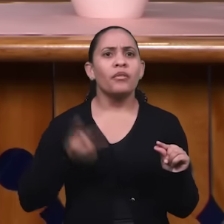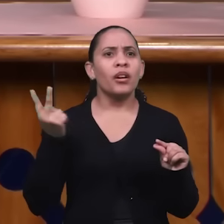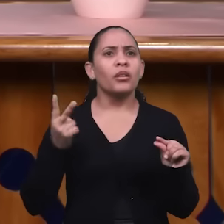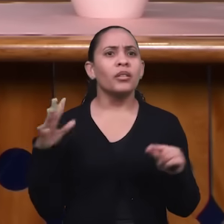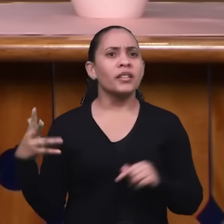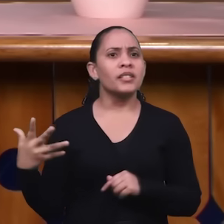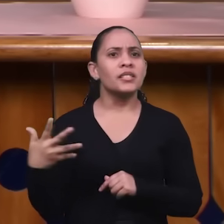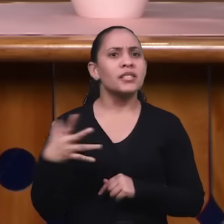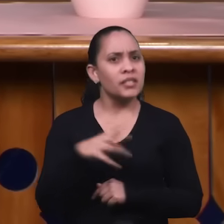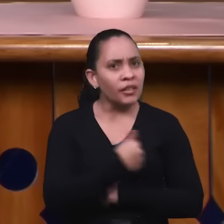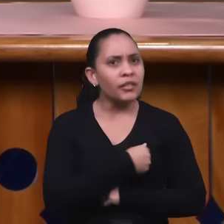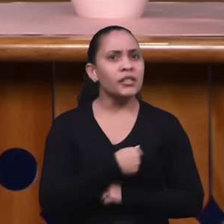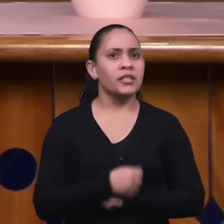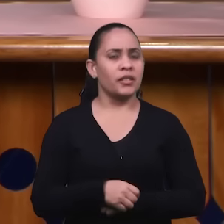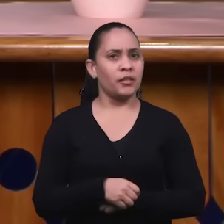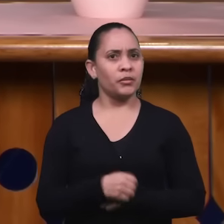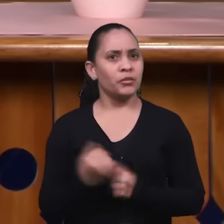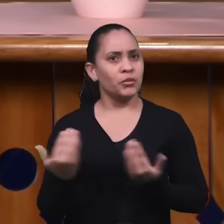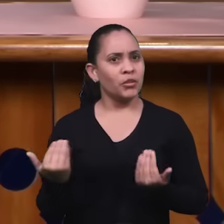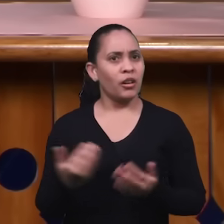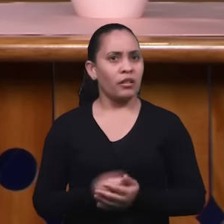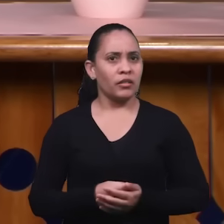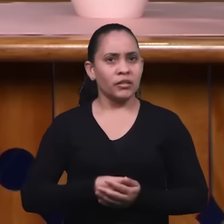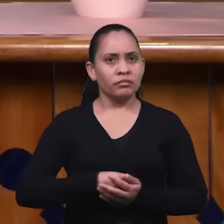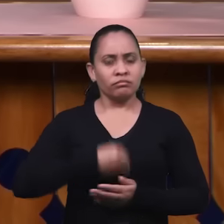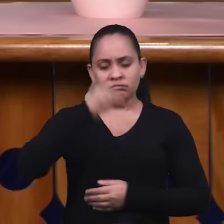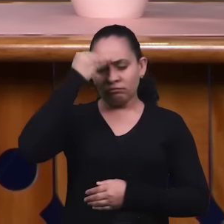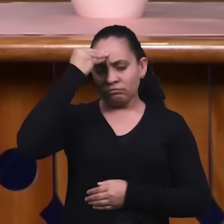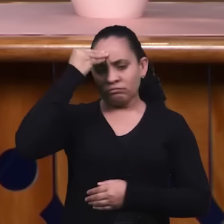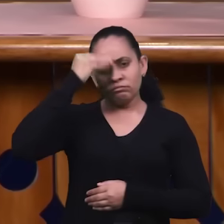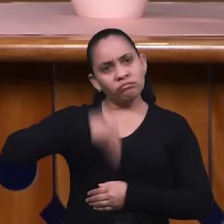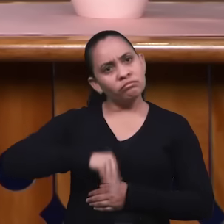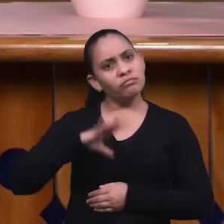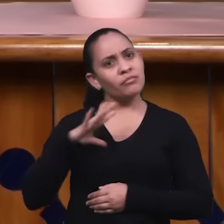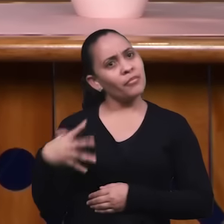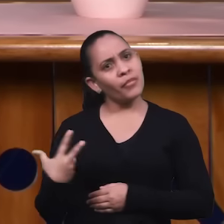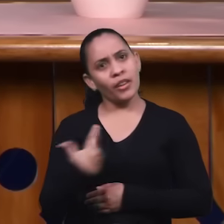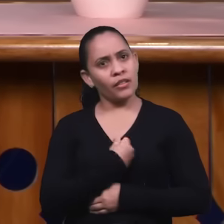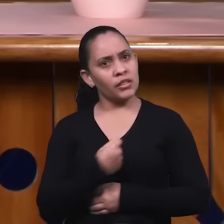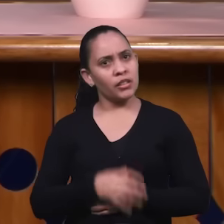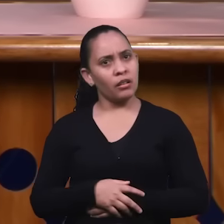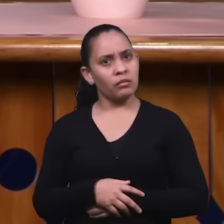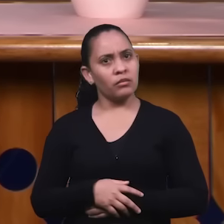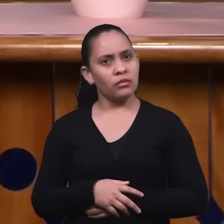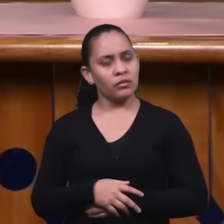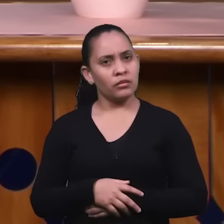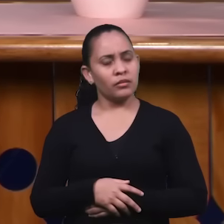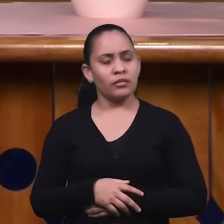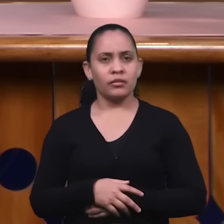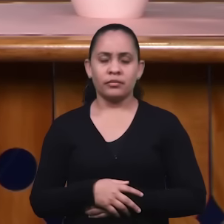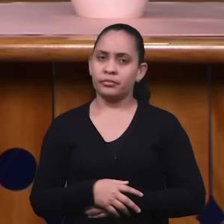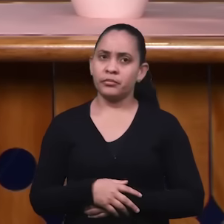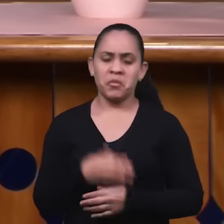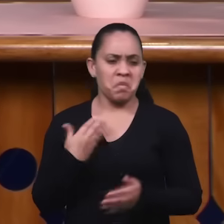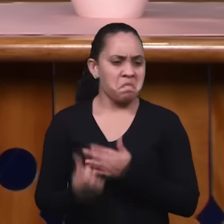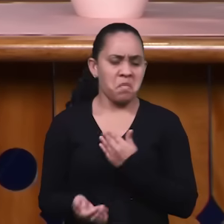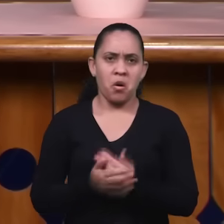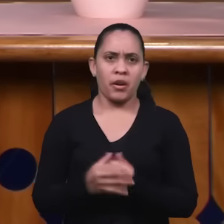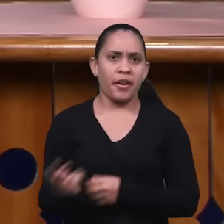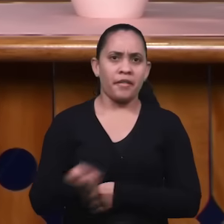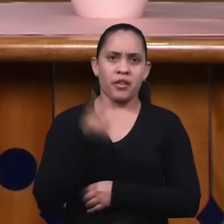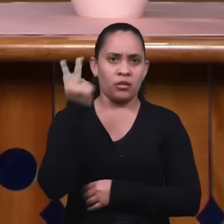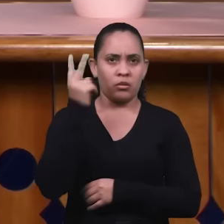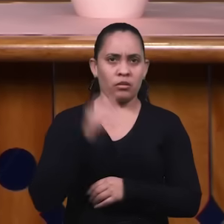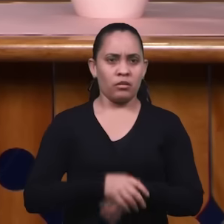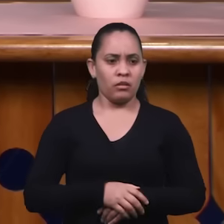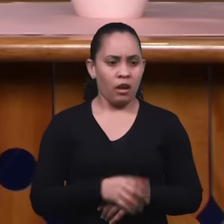o jovem, para que o servo do Senhor desista da salvação e entregue a salvação por qualquer coisa. Ele